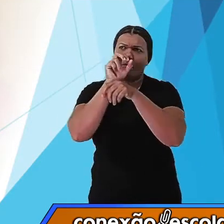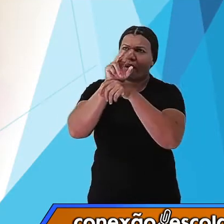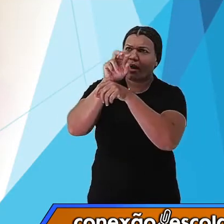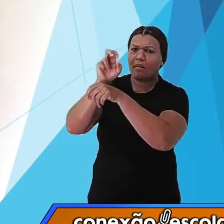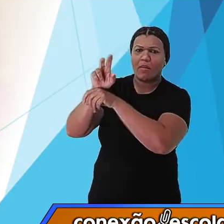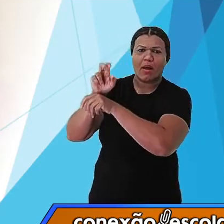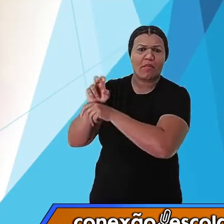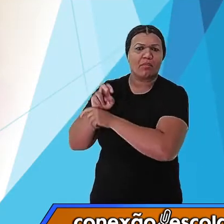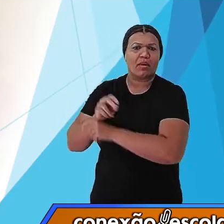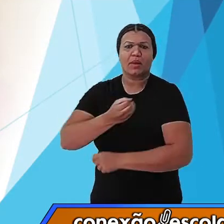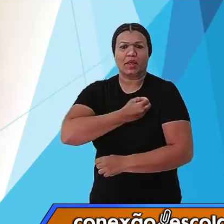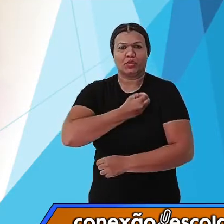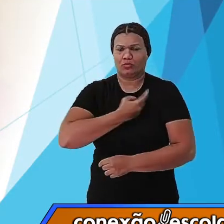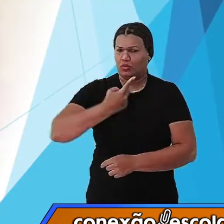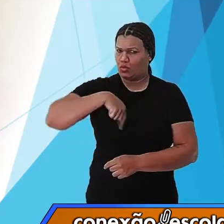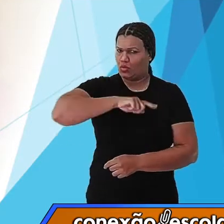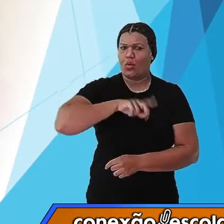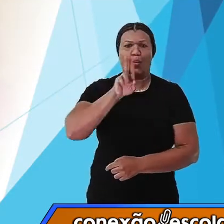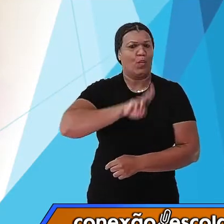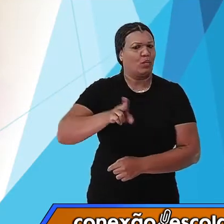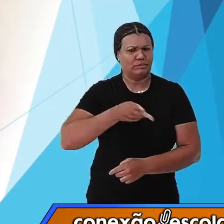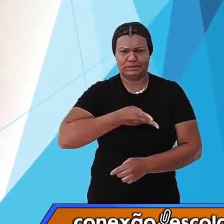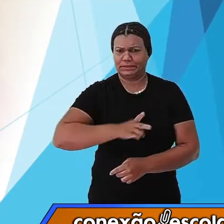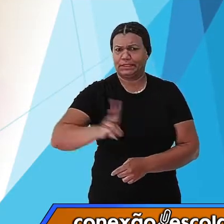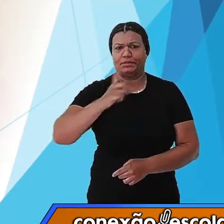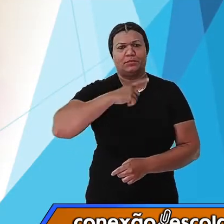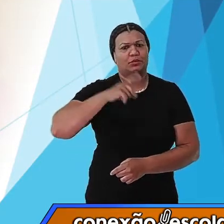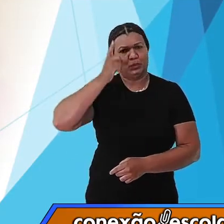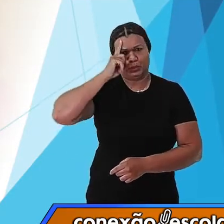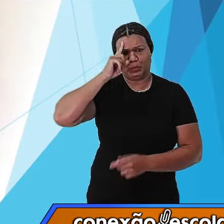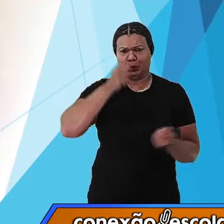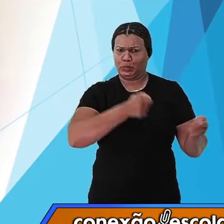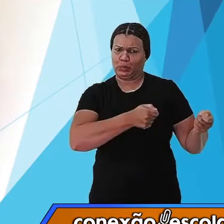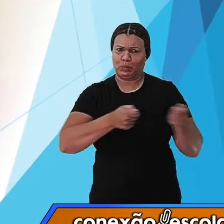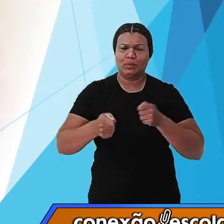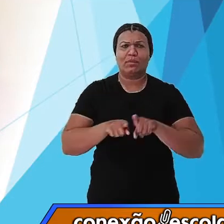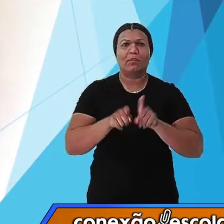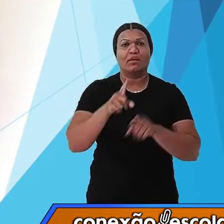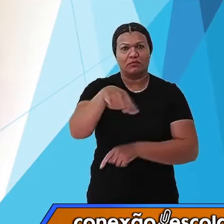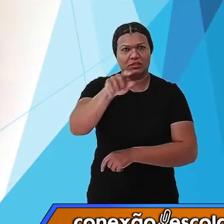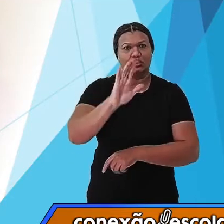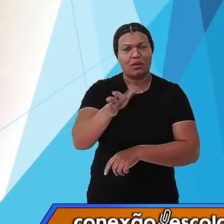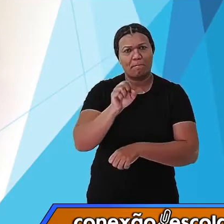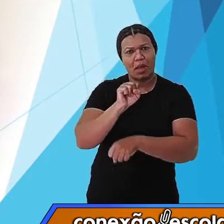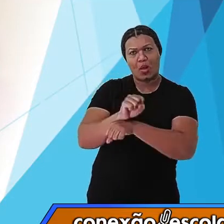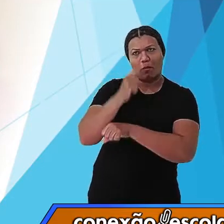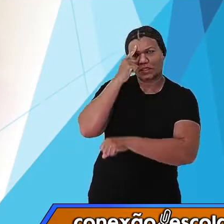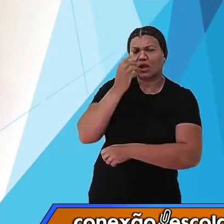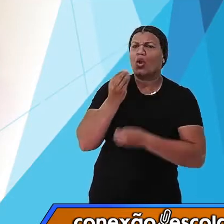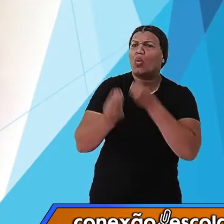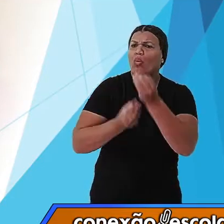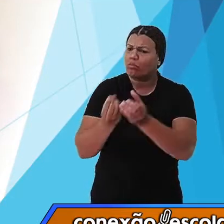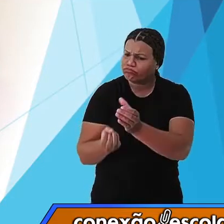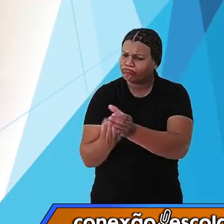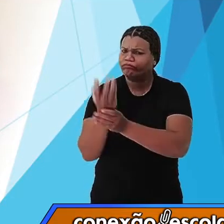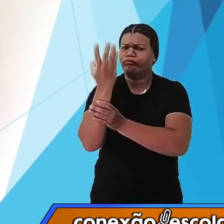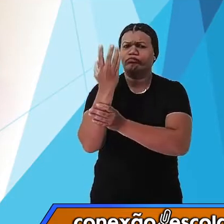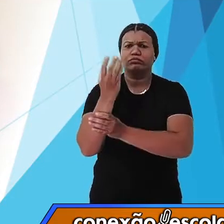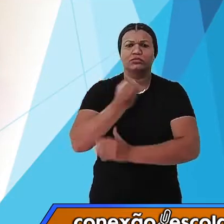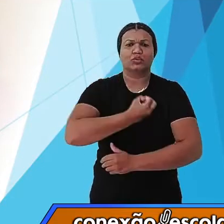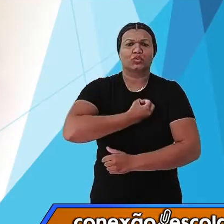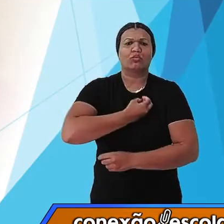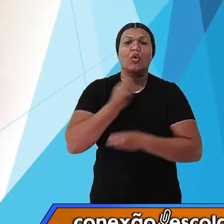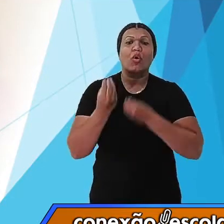eles constantemente no nosso cotidiano. Mas você já parou para pensar como eles surgiram? Na aula